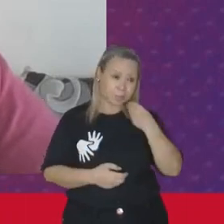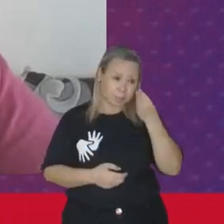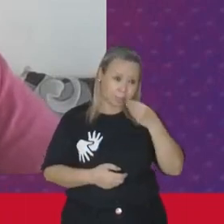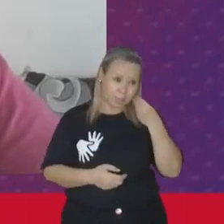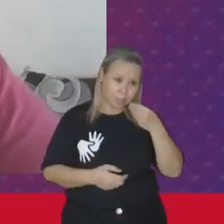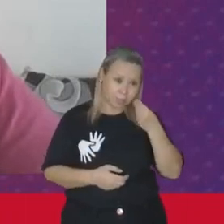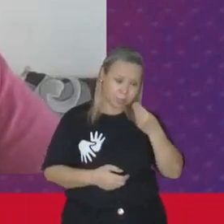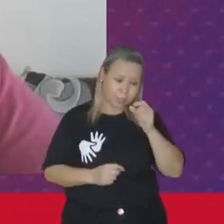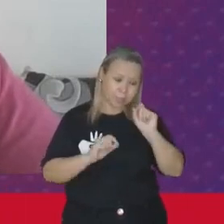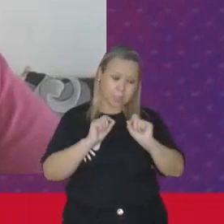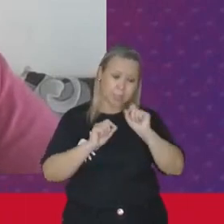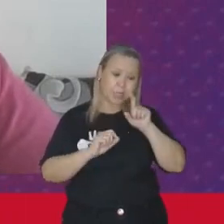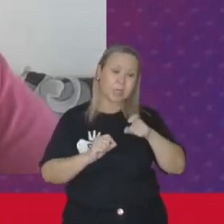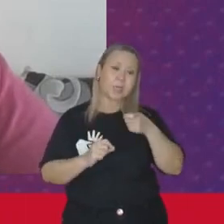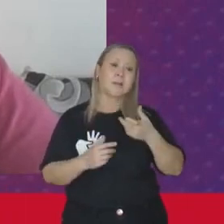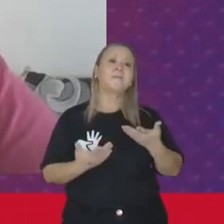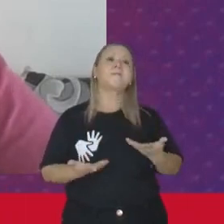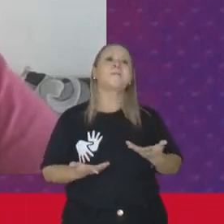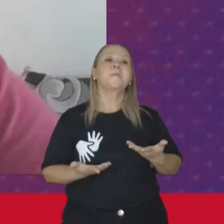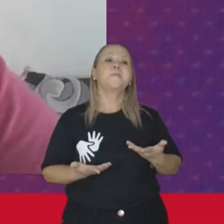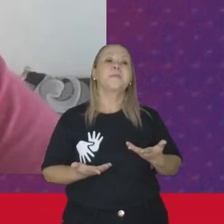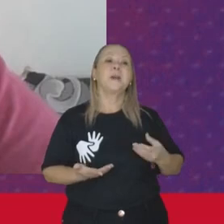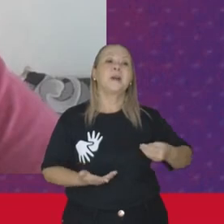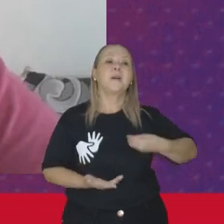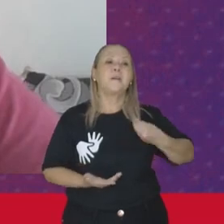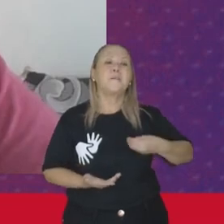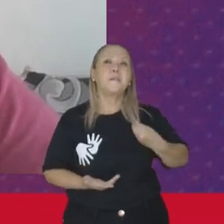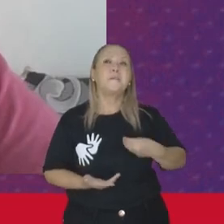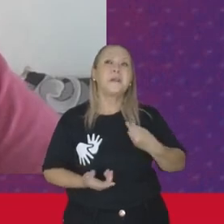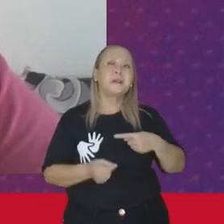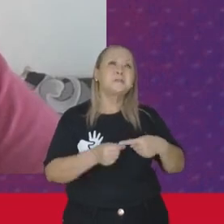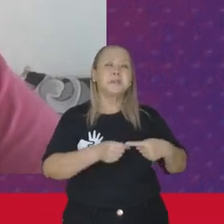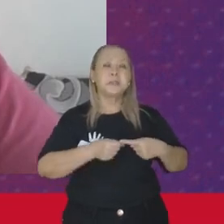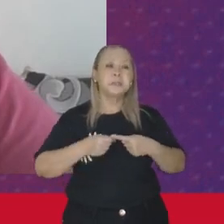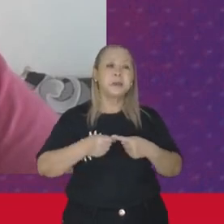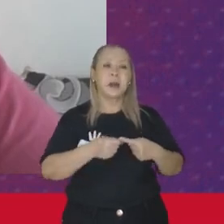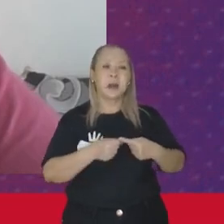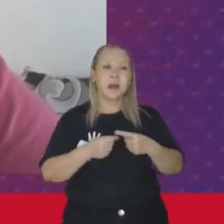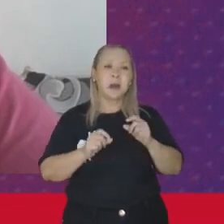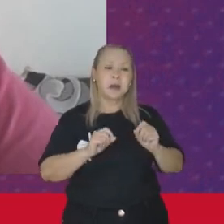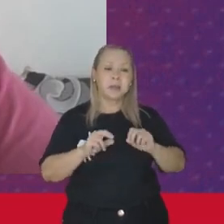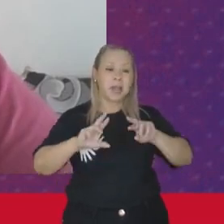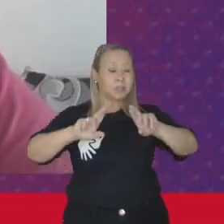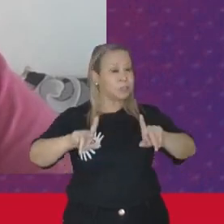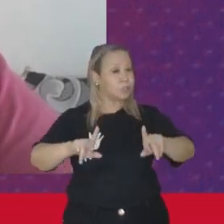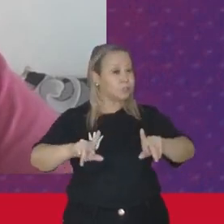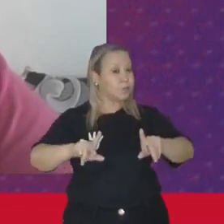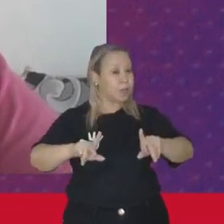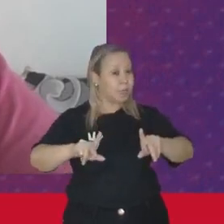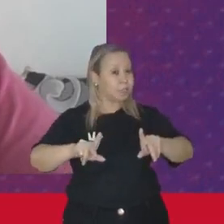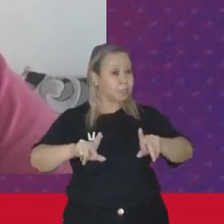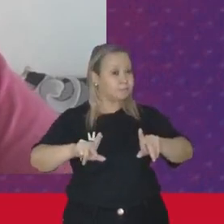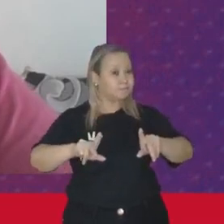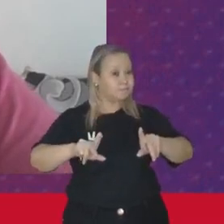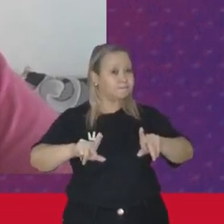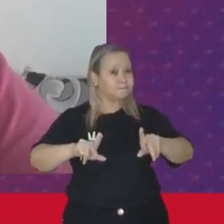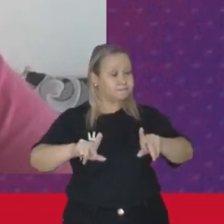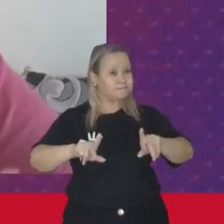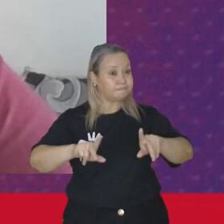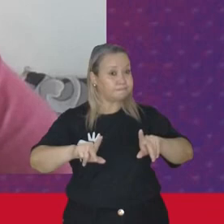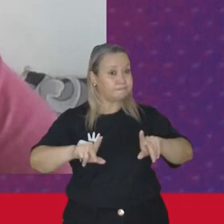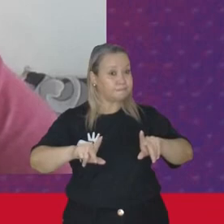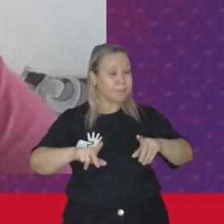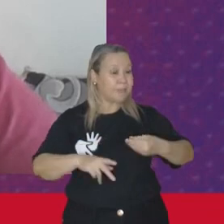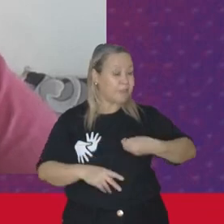experiência que é viver numa cidade que é diferente,